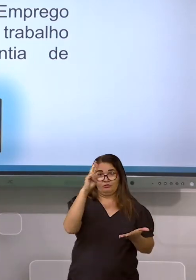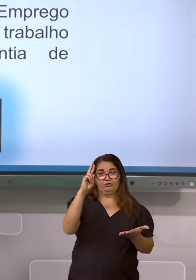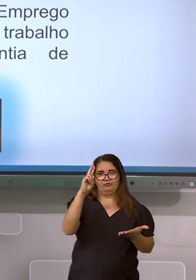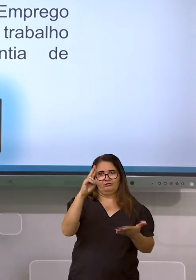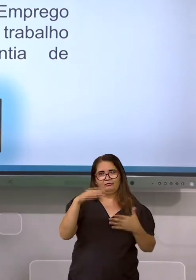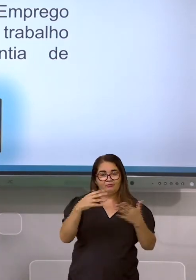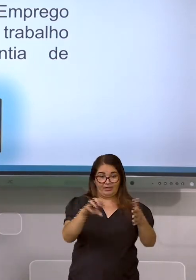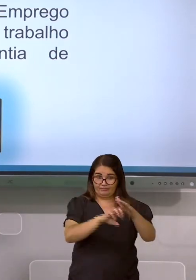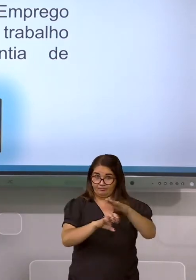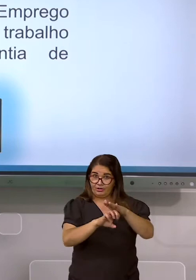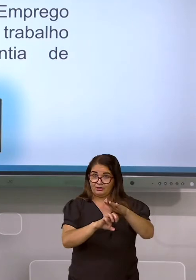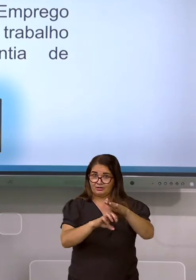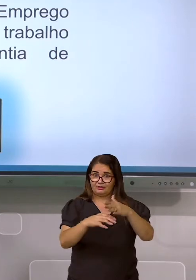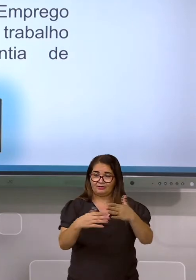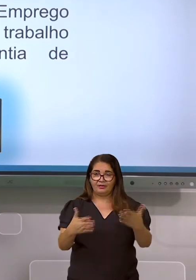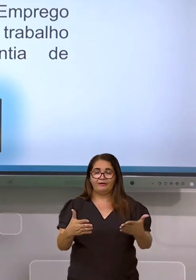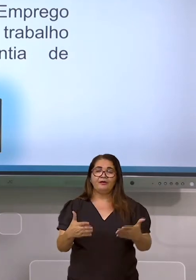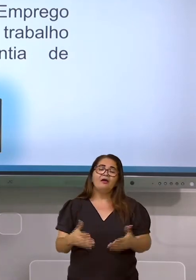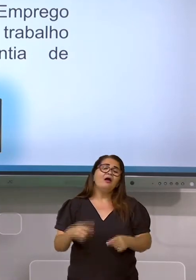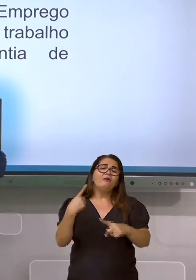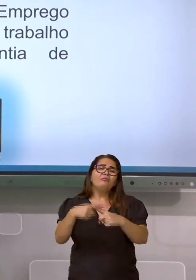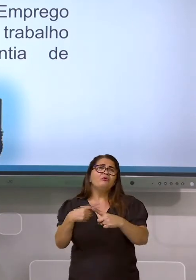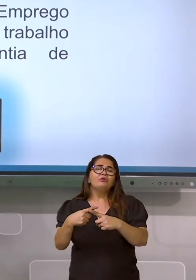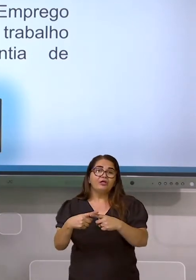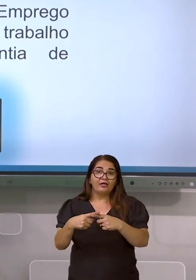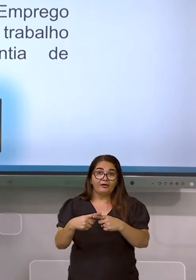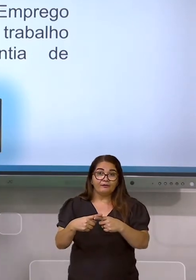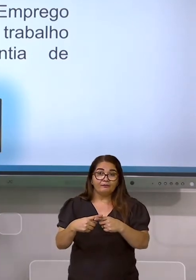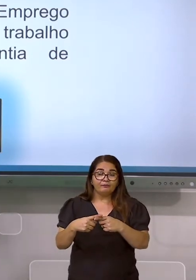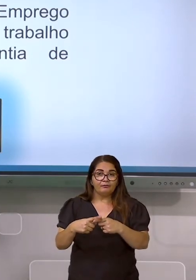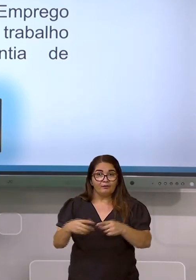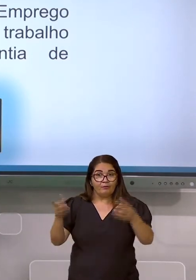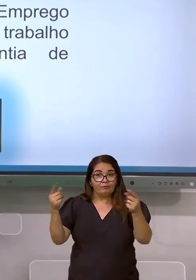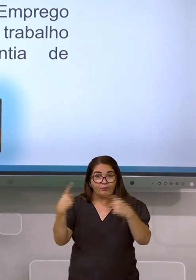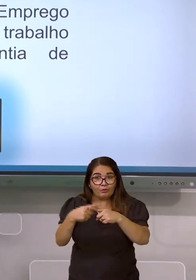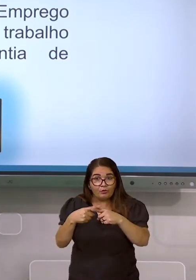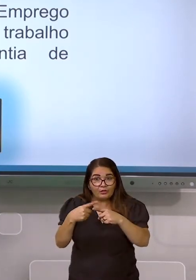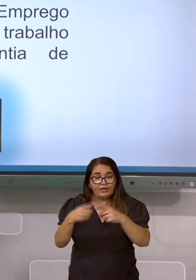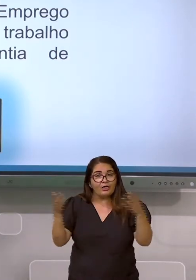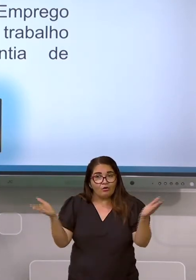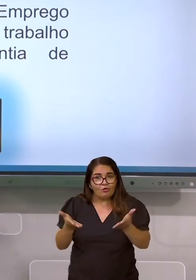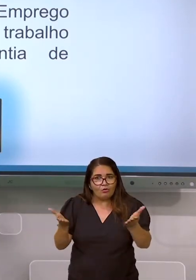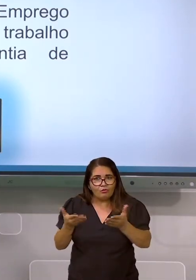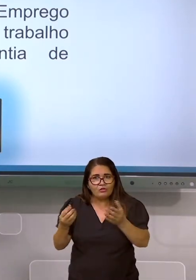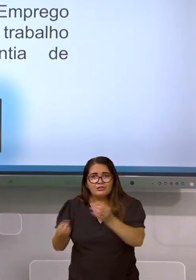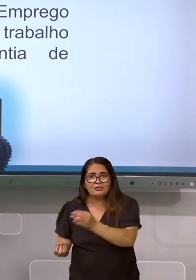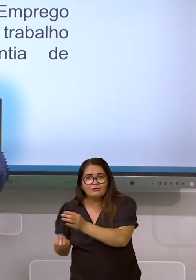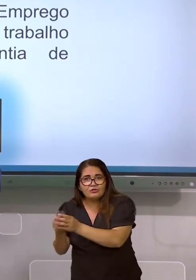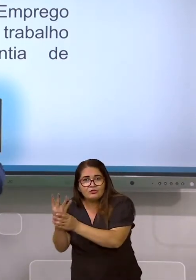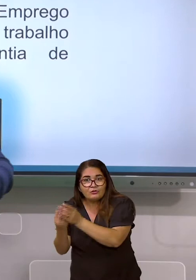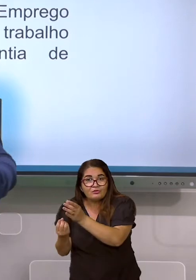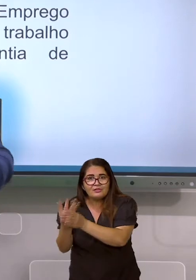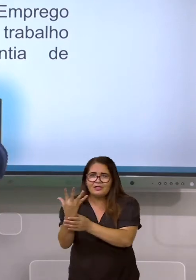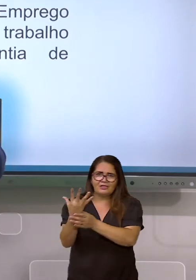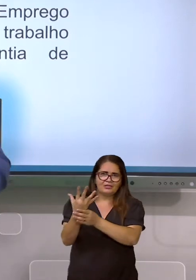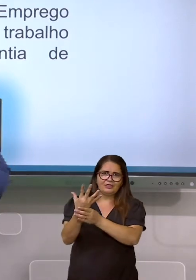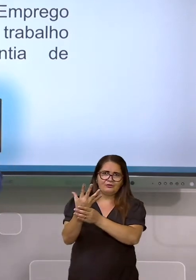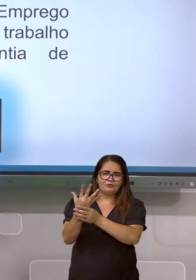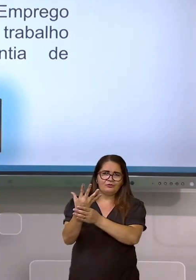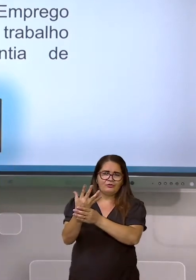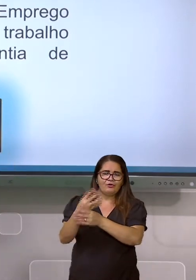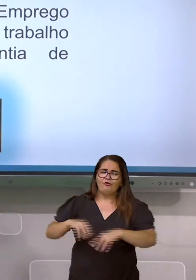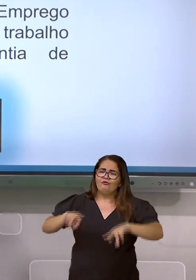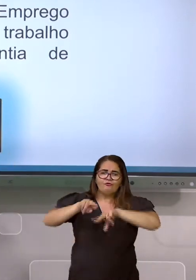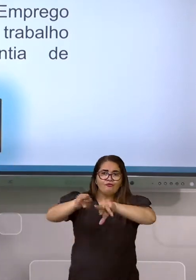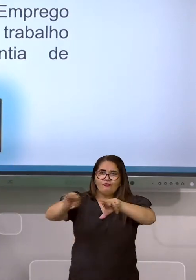criam, e nós vamos ver isso ainda em outras aulas, sobre a questão dos tipos de emprego que o mercado